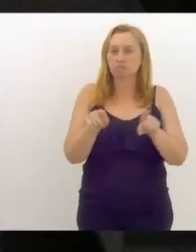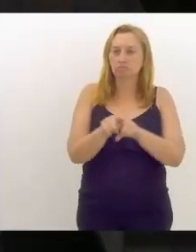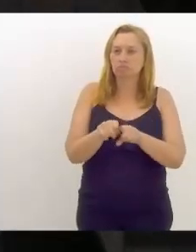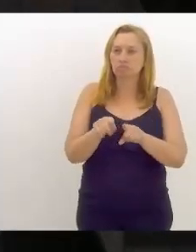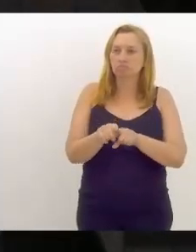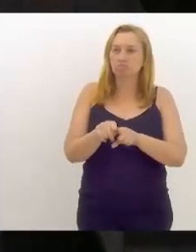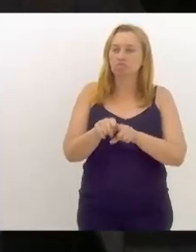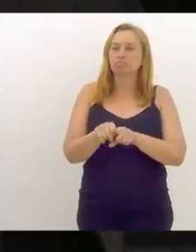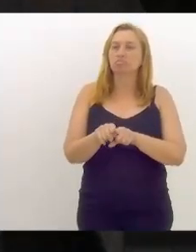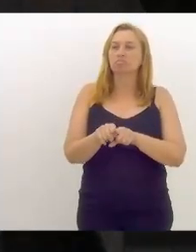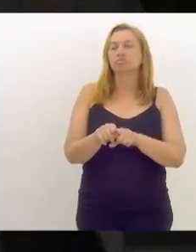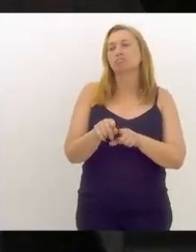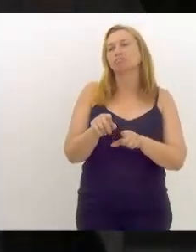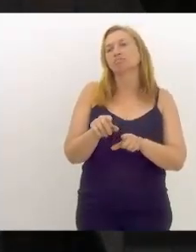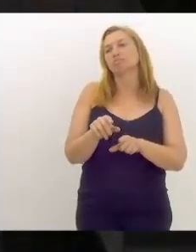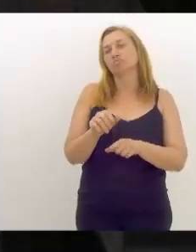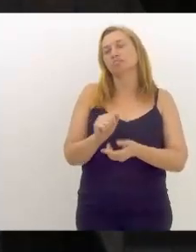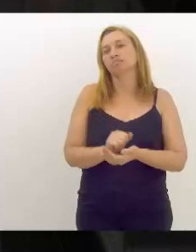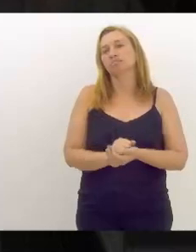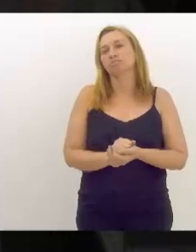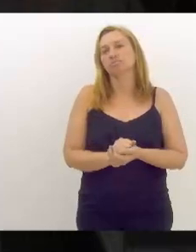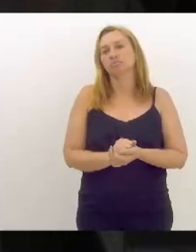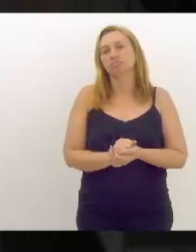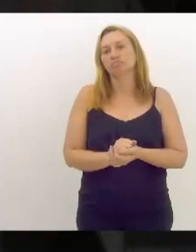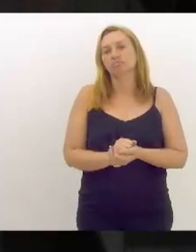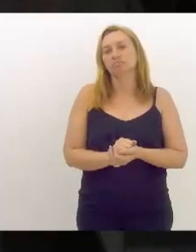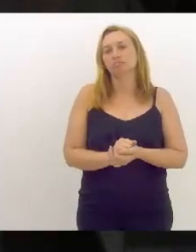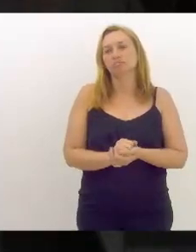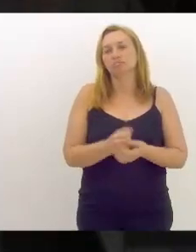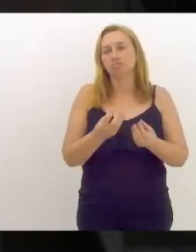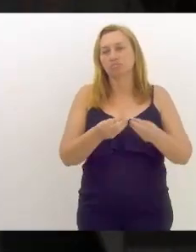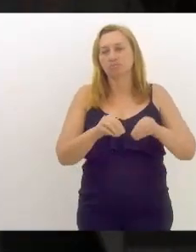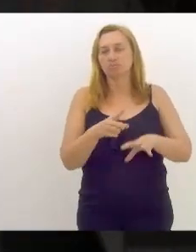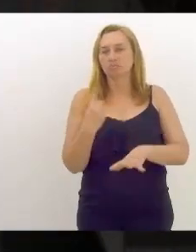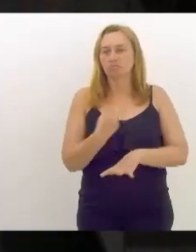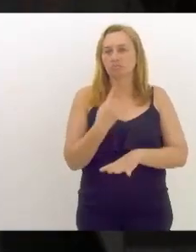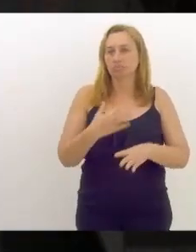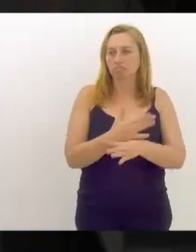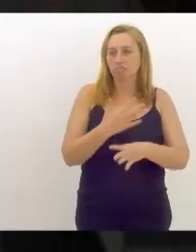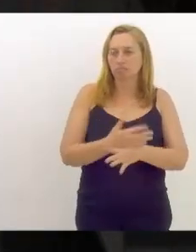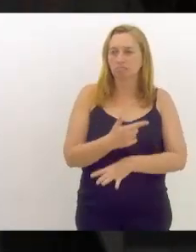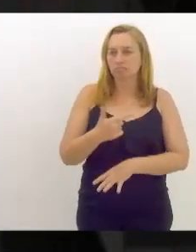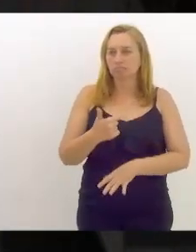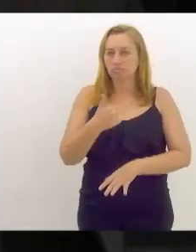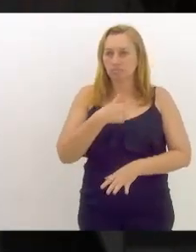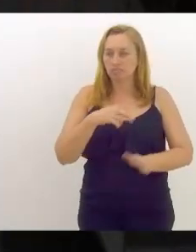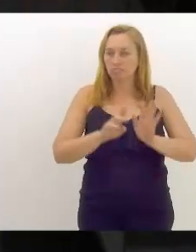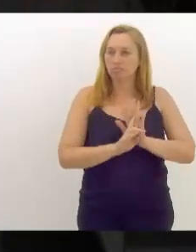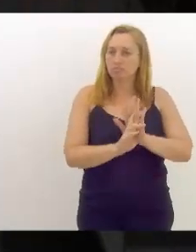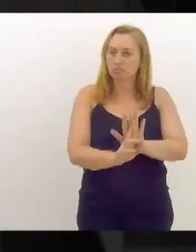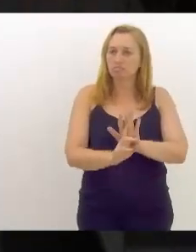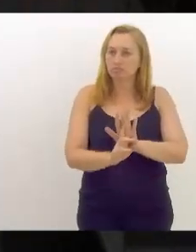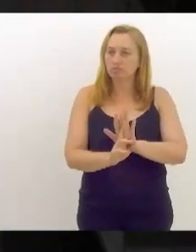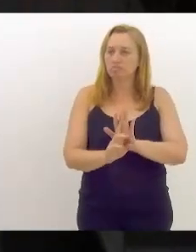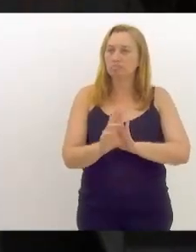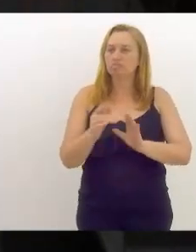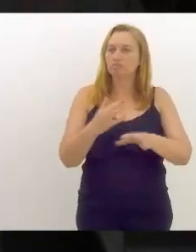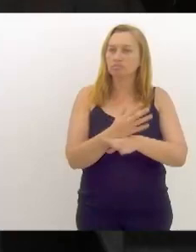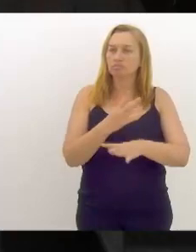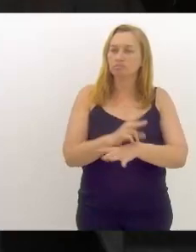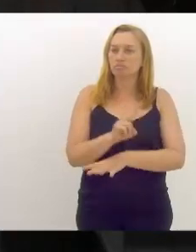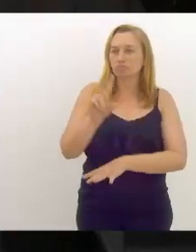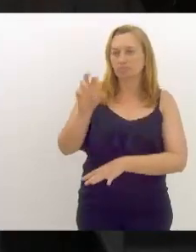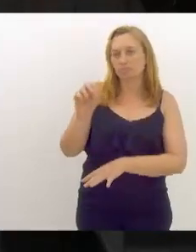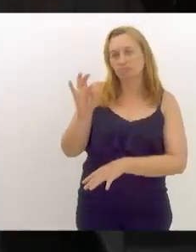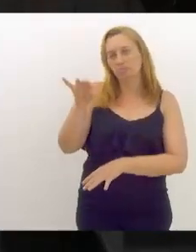atormenta muito a nossa cidade. Enquanto parlamentar, representando aqui a cidade de Volta Redonda, o